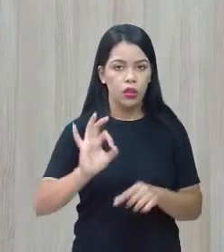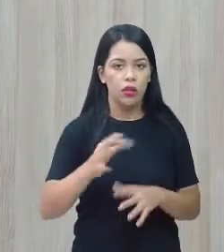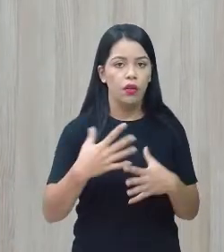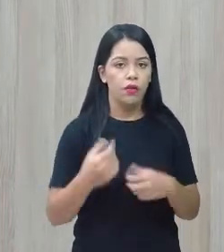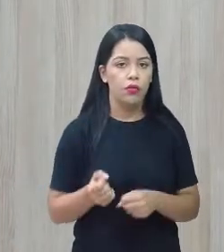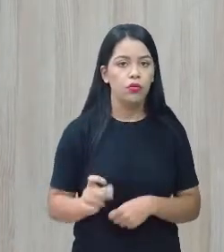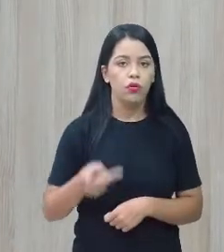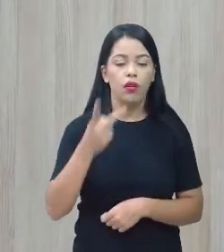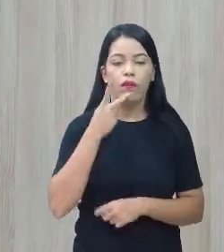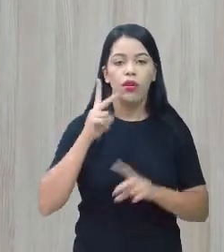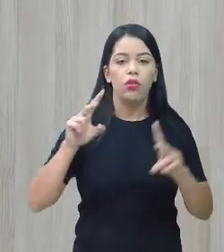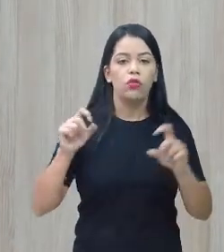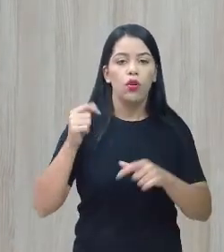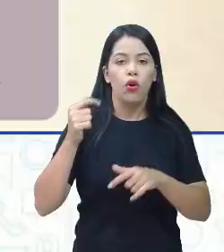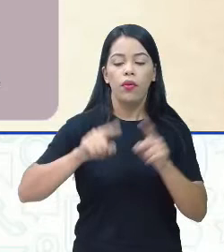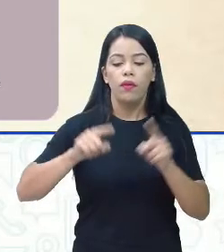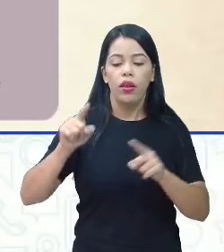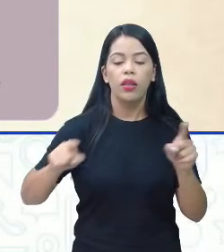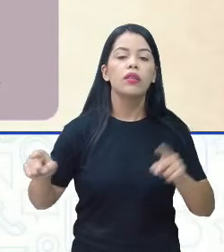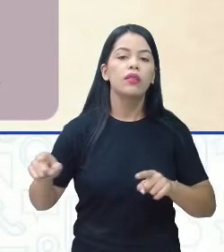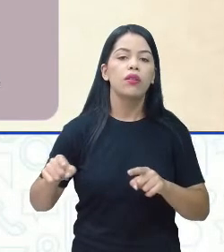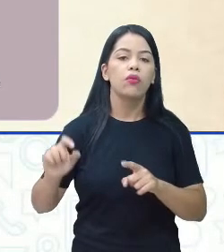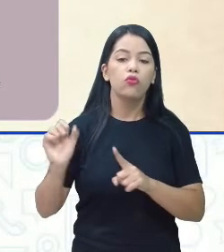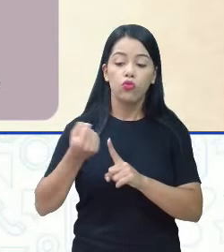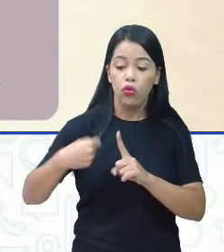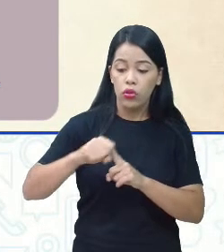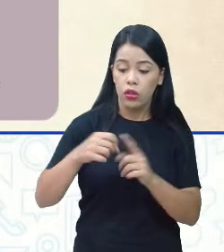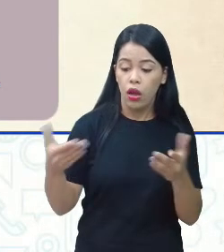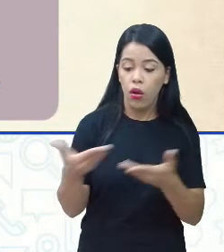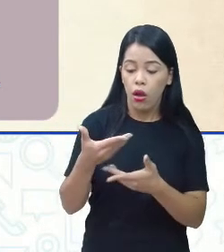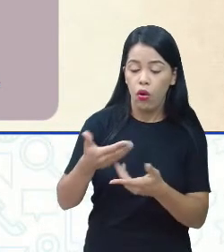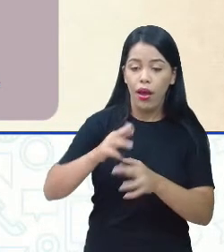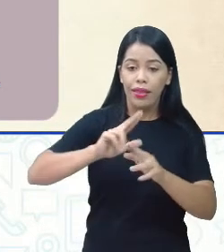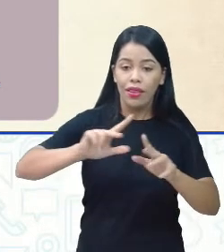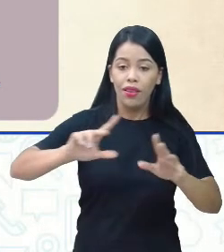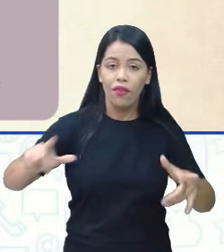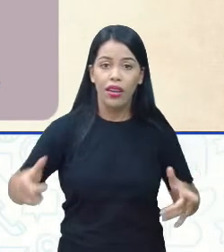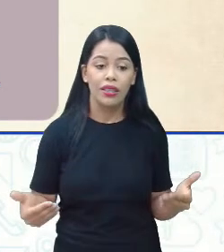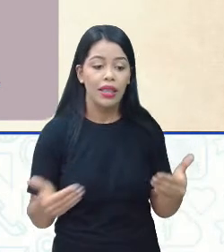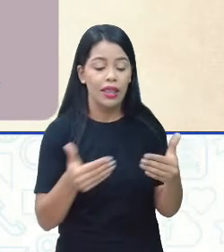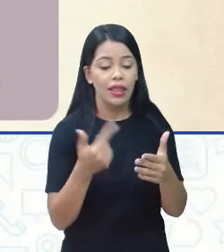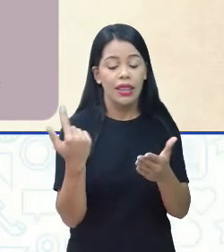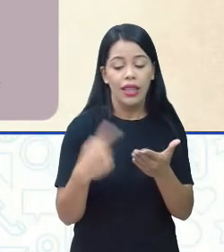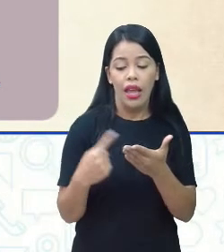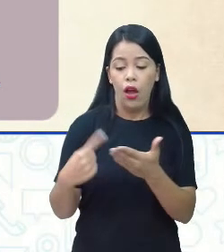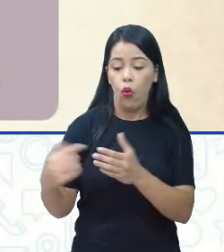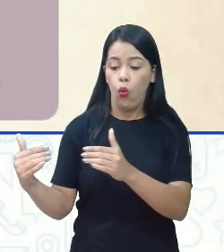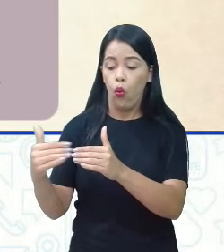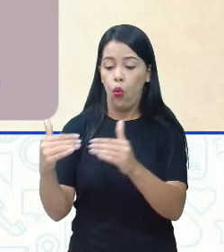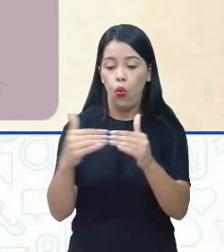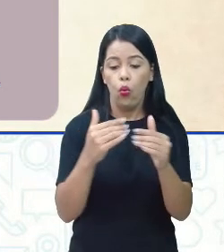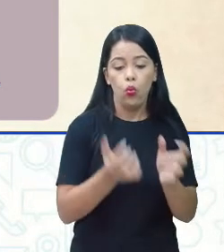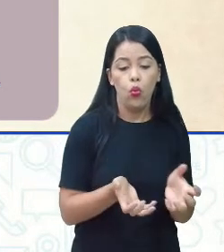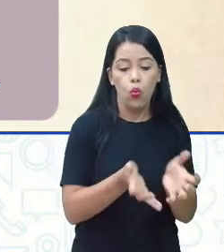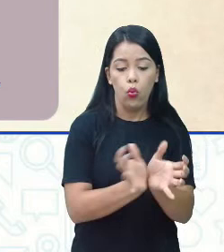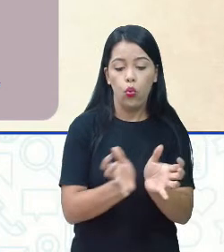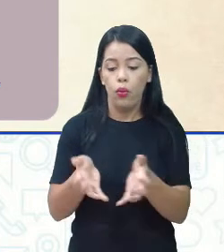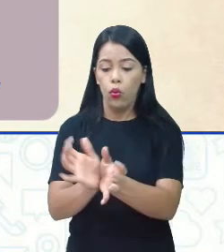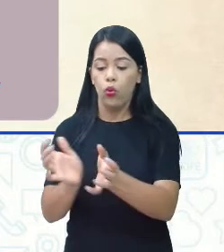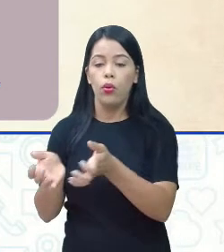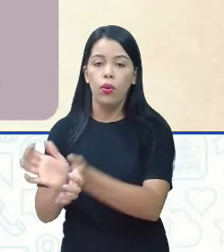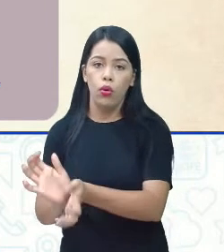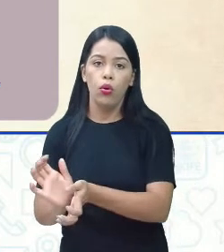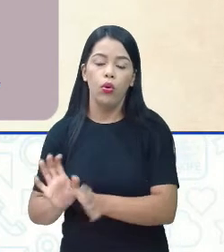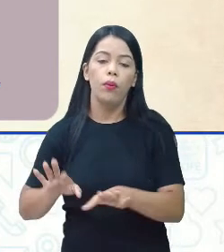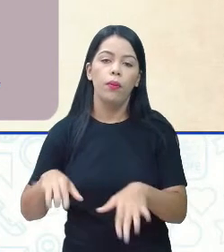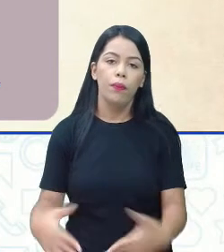né? Que são o quê? São as diferenças de acordo com o grupo social do falante. Embora as gírias variem